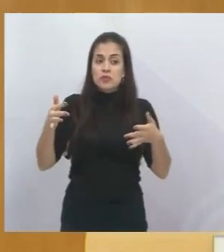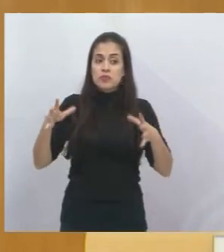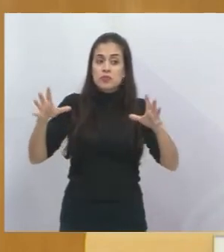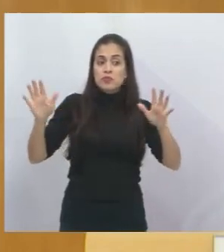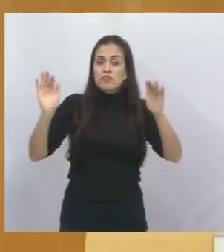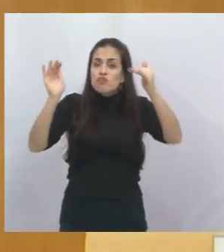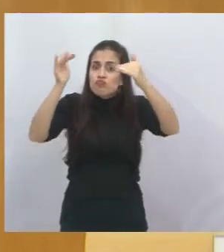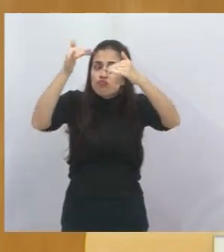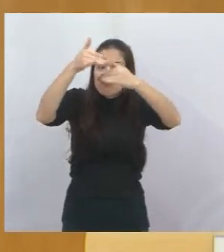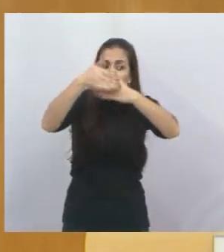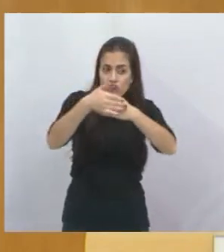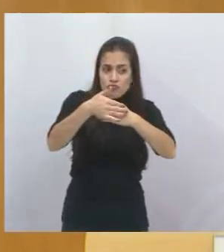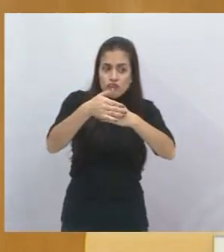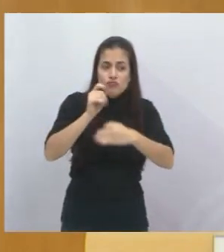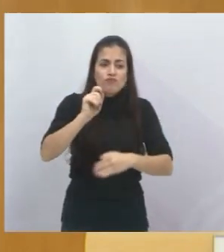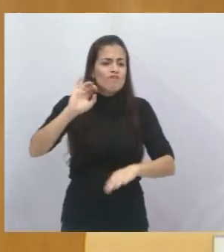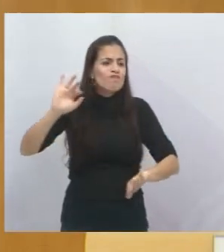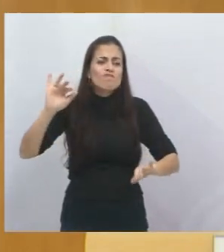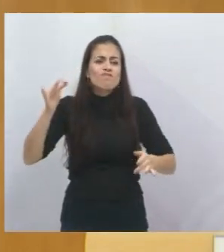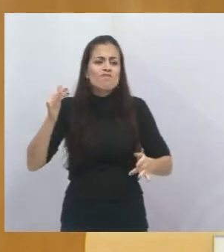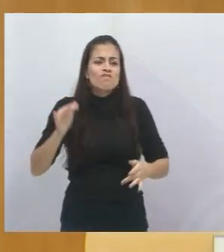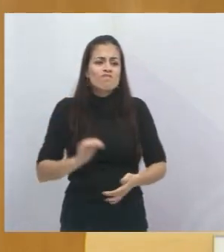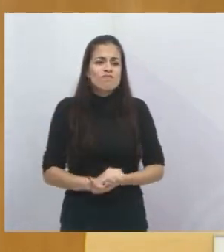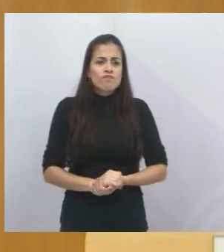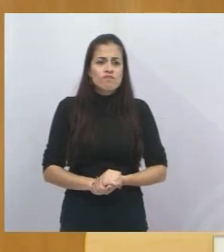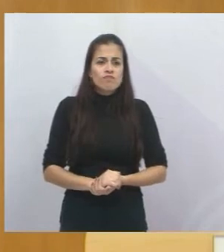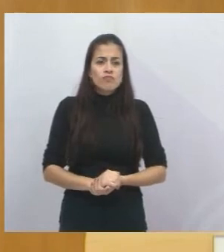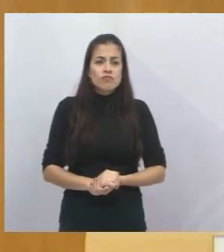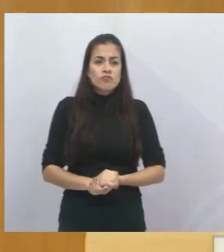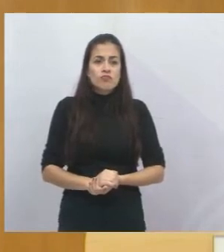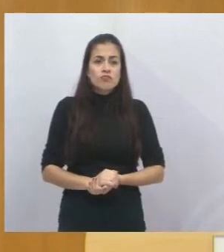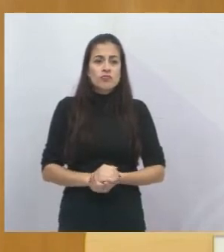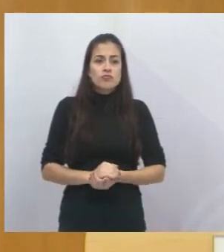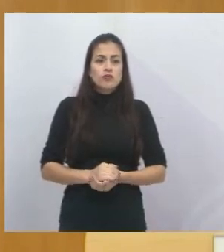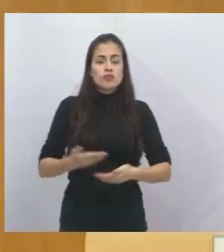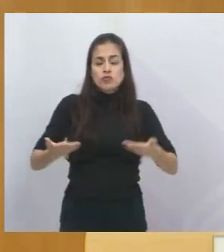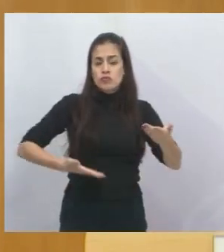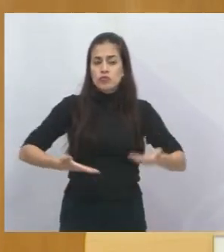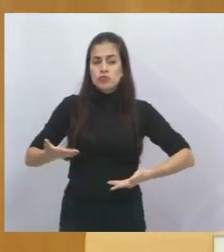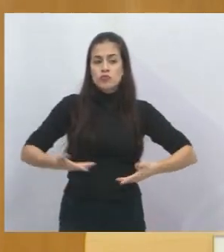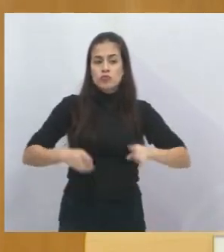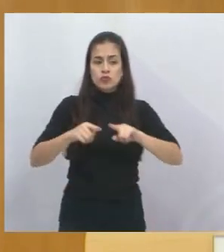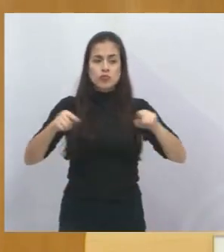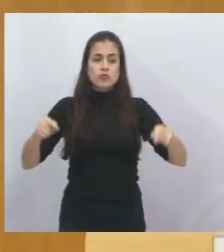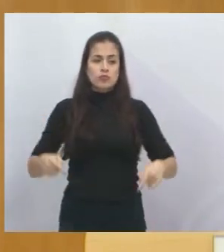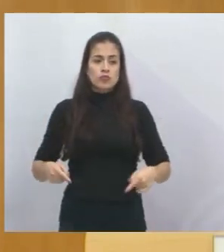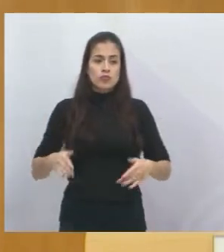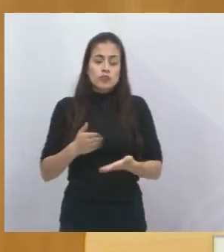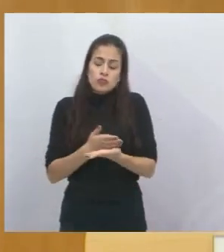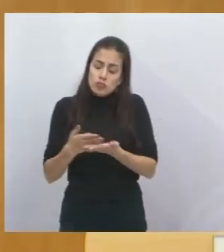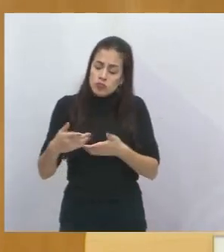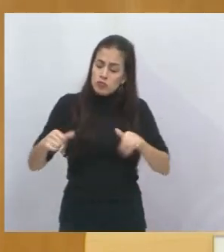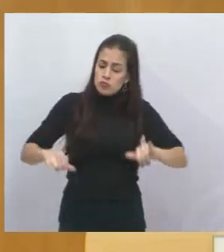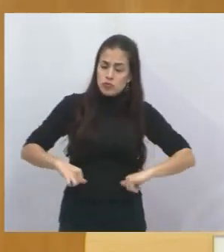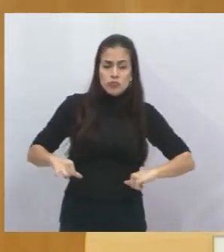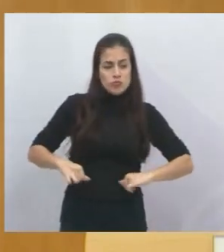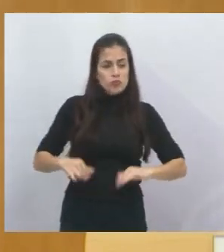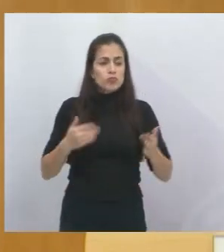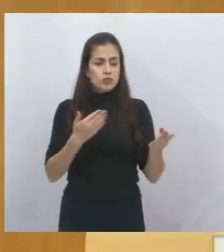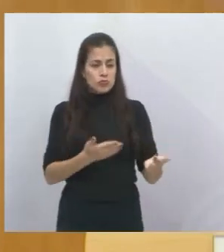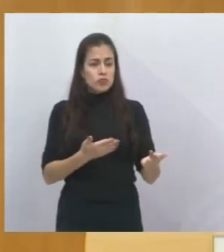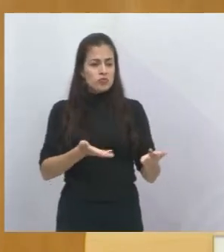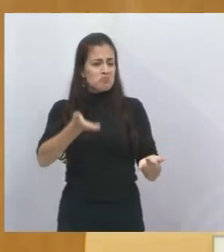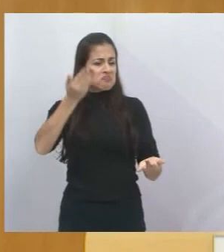existe. O servidor público começou a sofrer aí. Aí veio para cá, Hernani. Veio para cá a